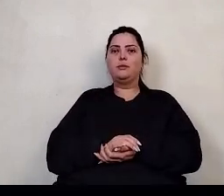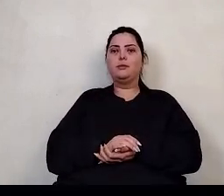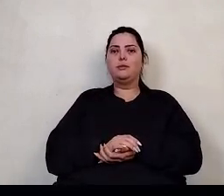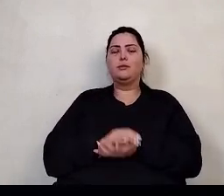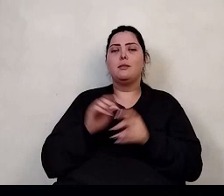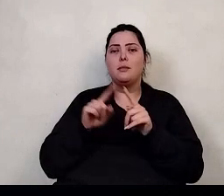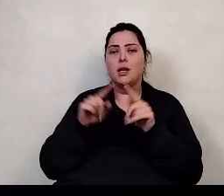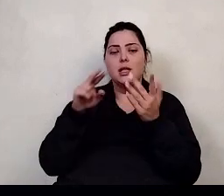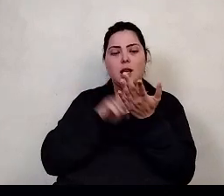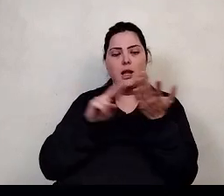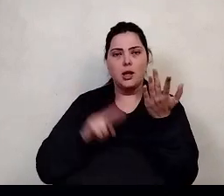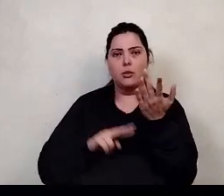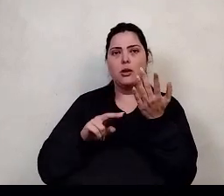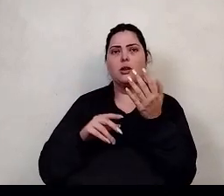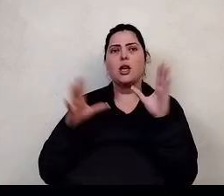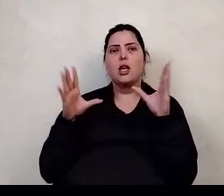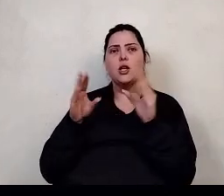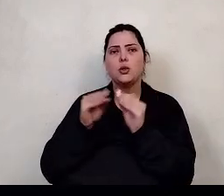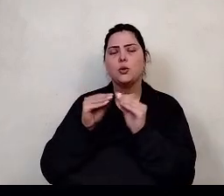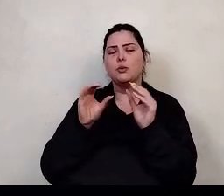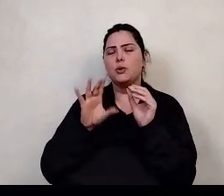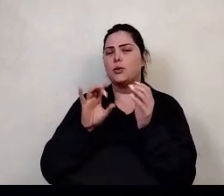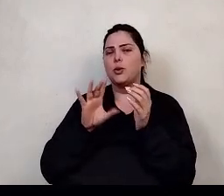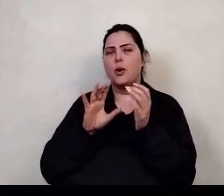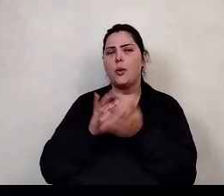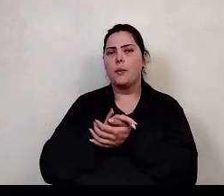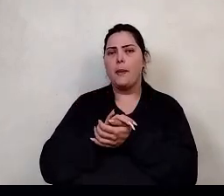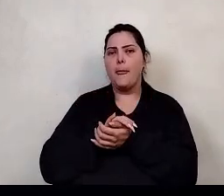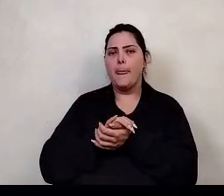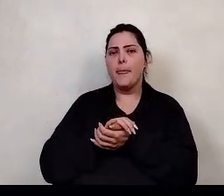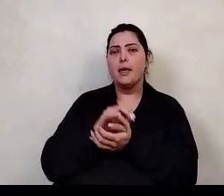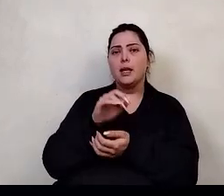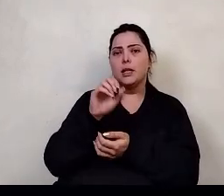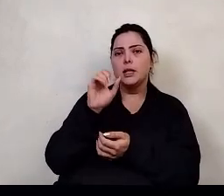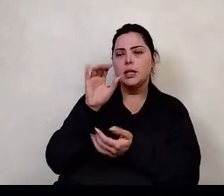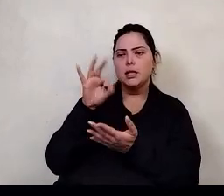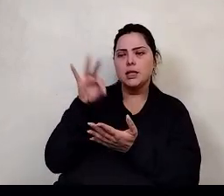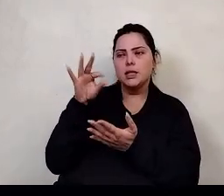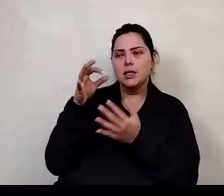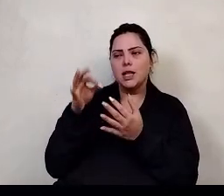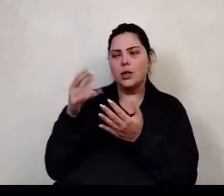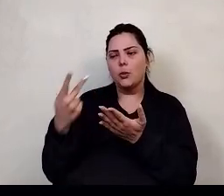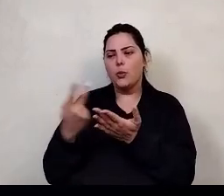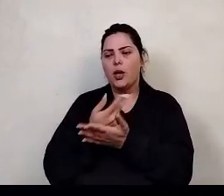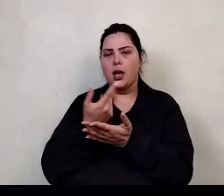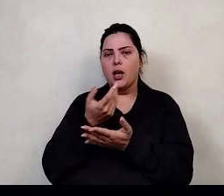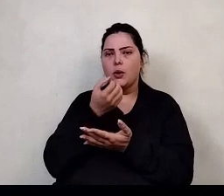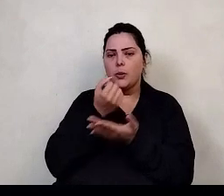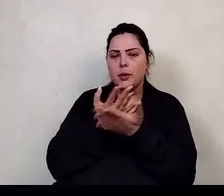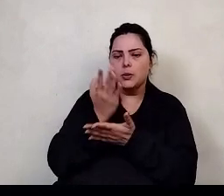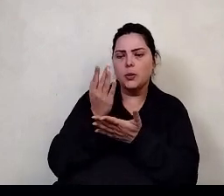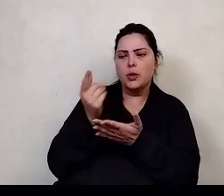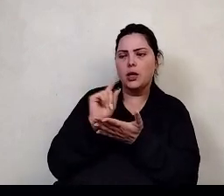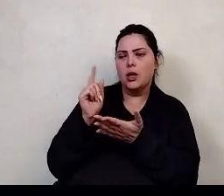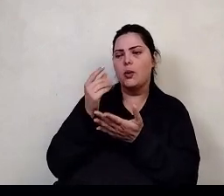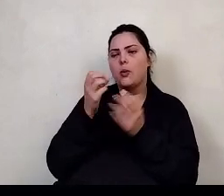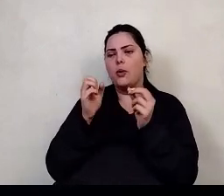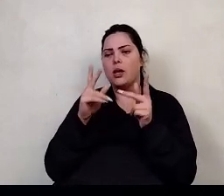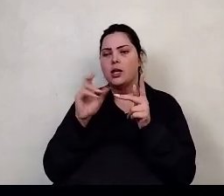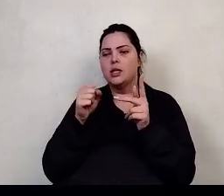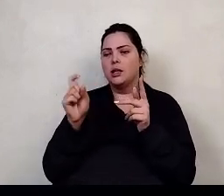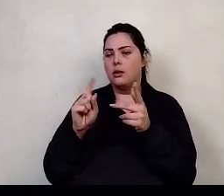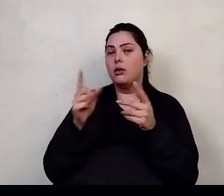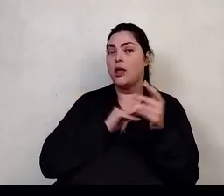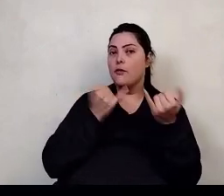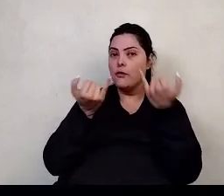teste não se resume apenas a um Vzinho e um Xzinho. Cara, passou, não passou, tá tudo ok ou não tá tudo ok. Existem informações ali